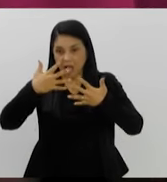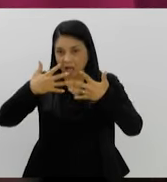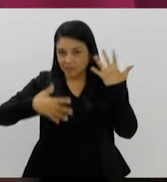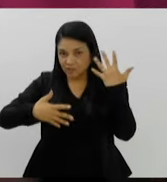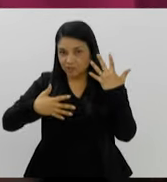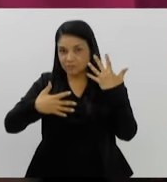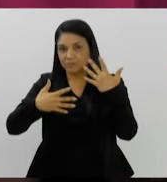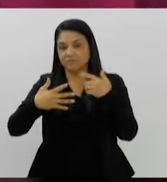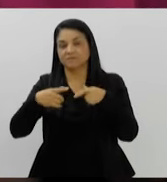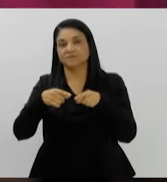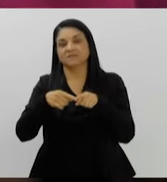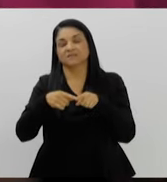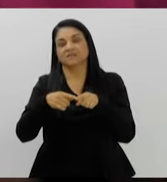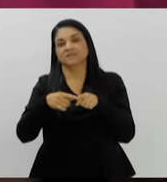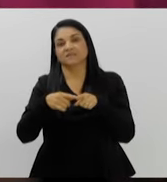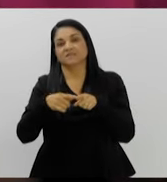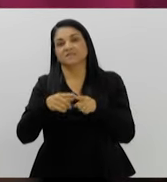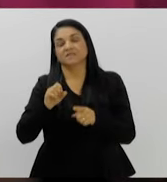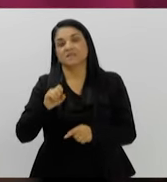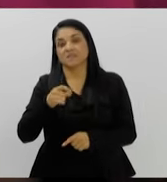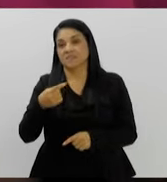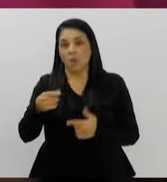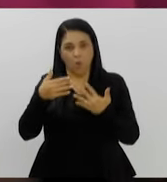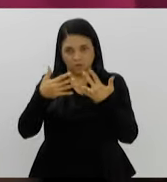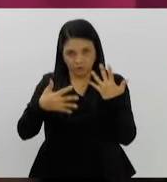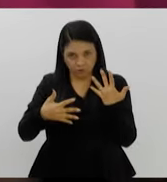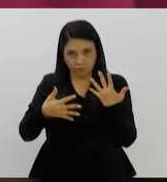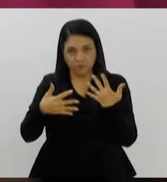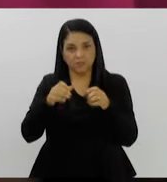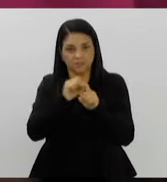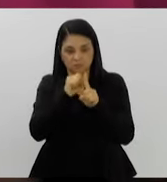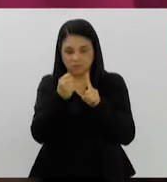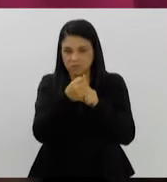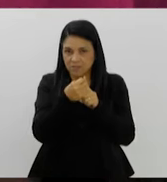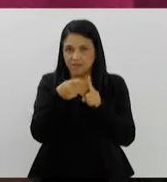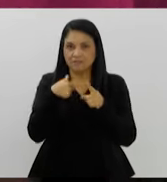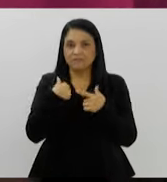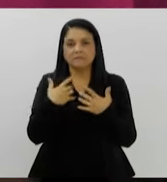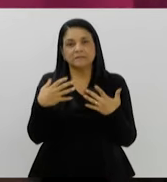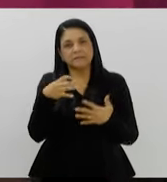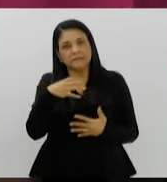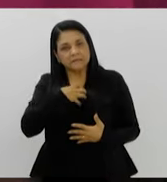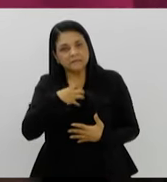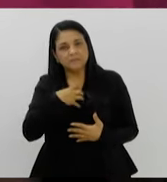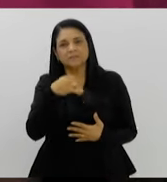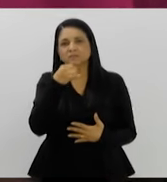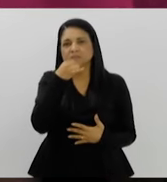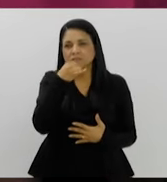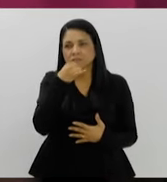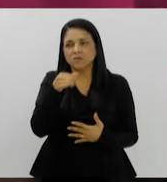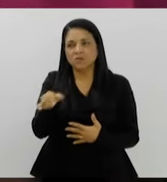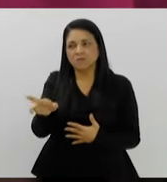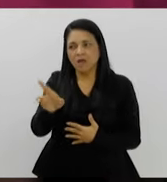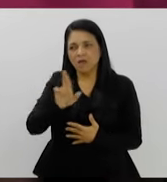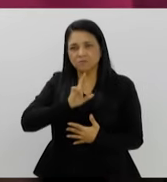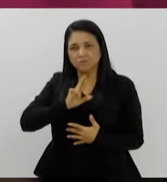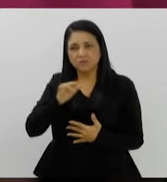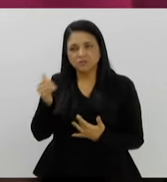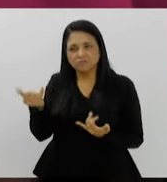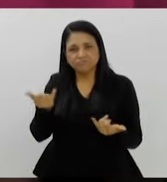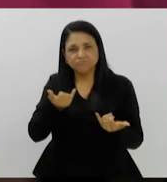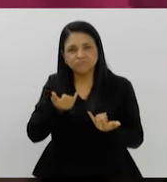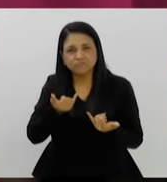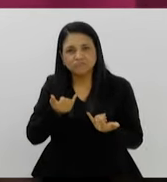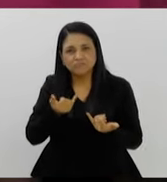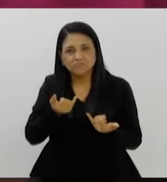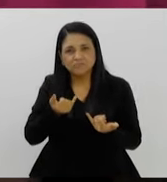da sociedade também hoje se entristecem com essa notícia porque nós